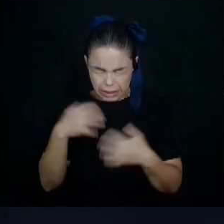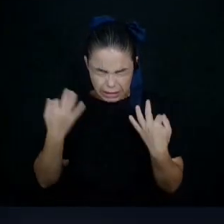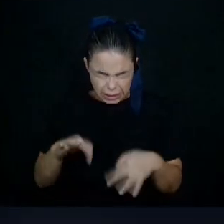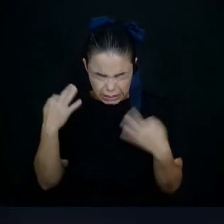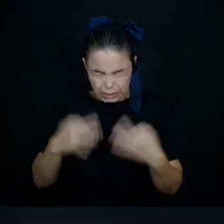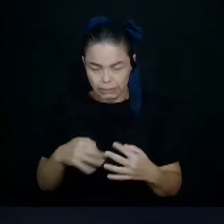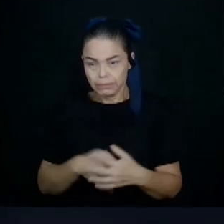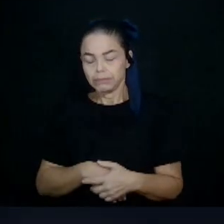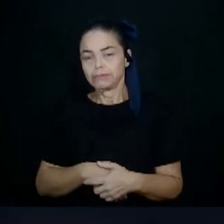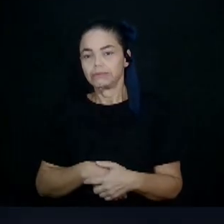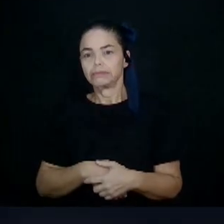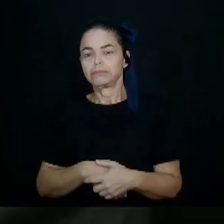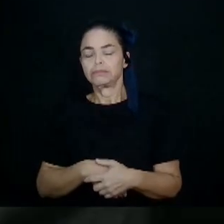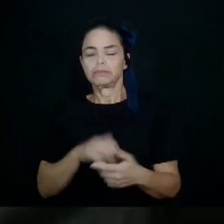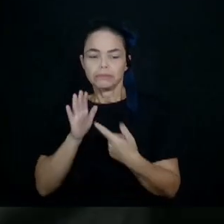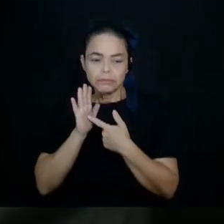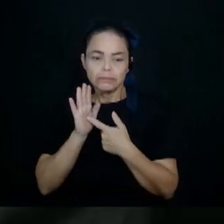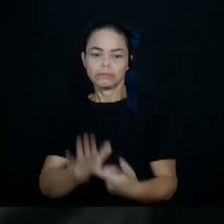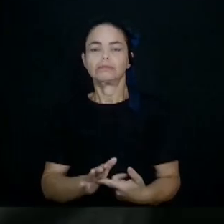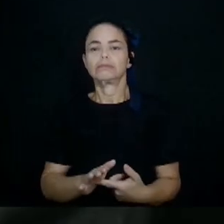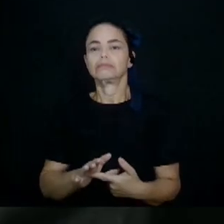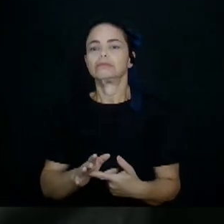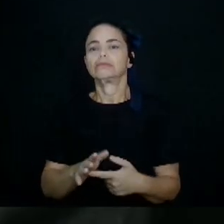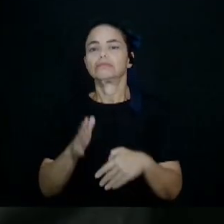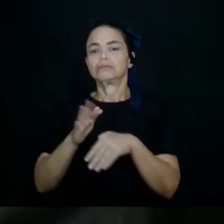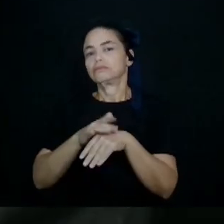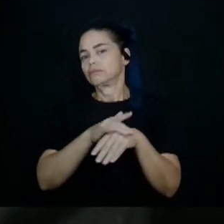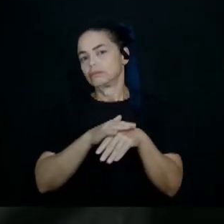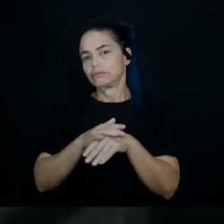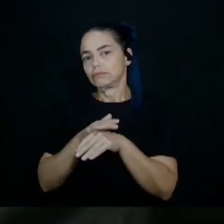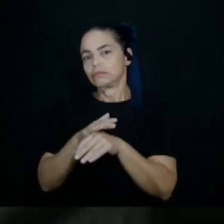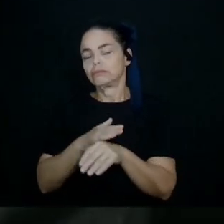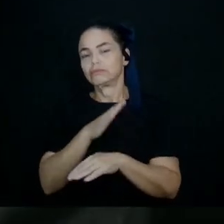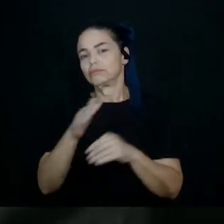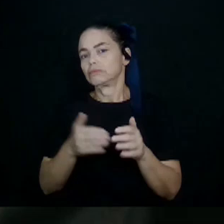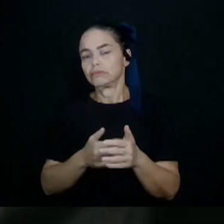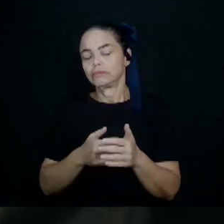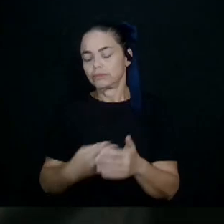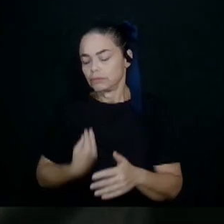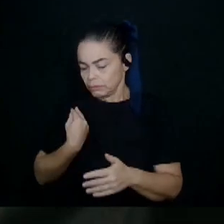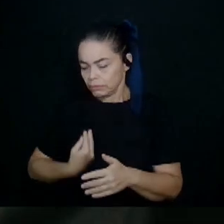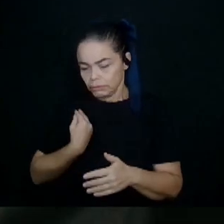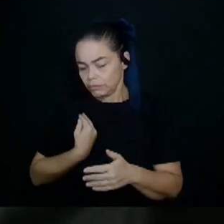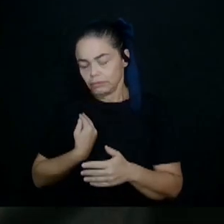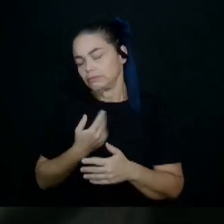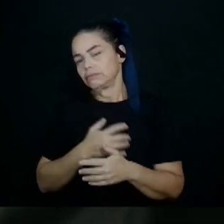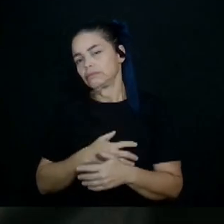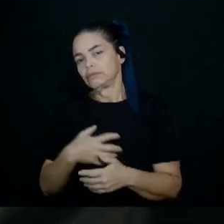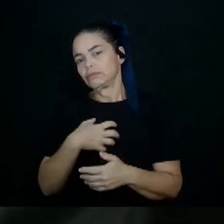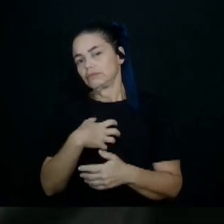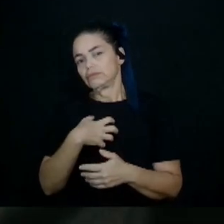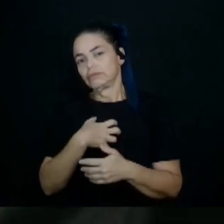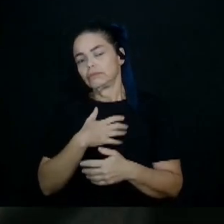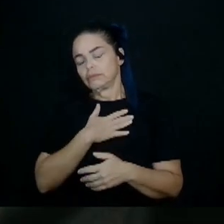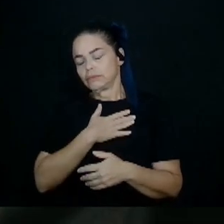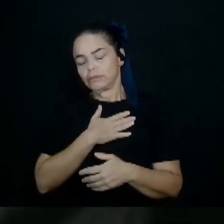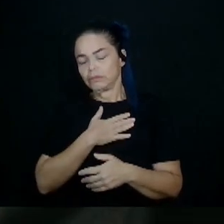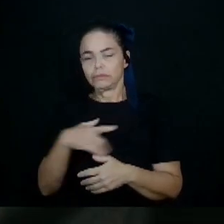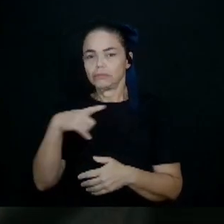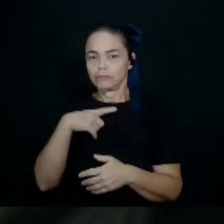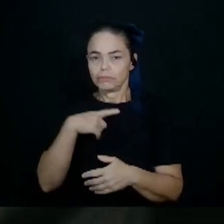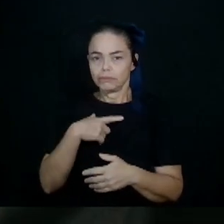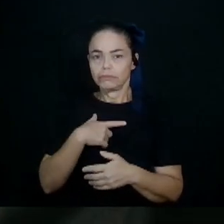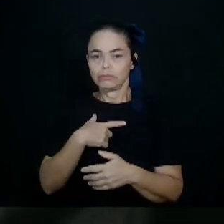pessoa, ela mostra, né, que tudo aquilo para ela faz sentido e que tudo aquilo para ela tem um